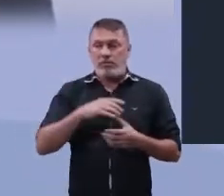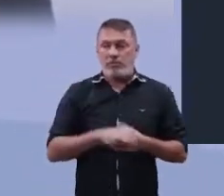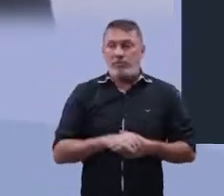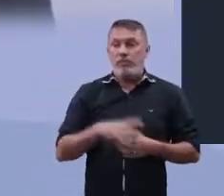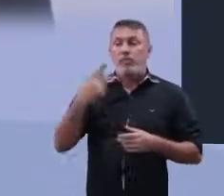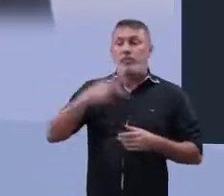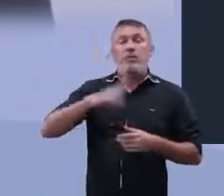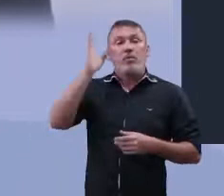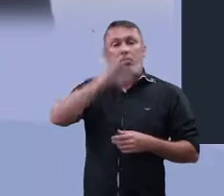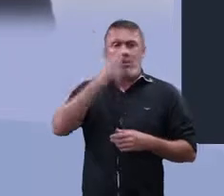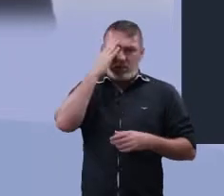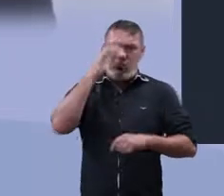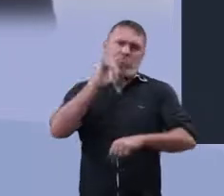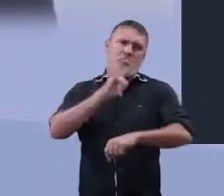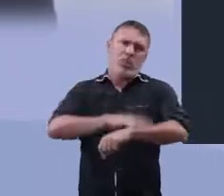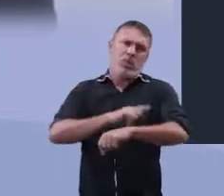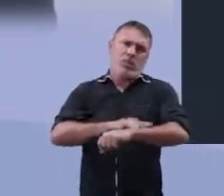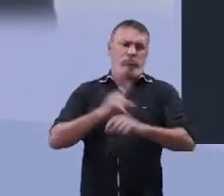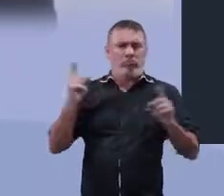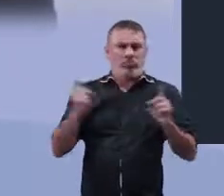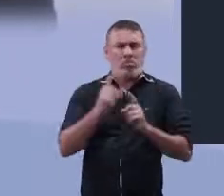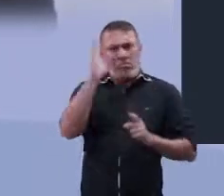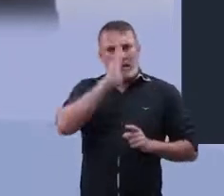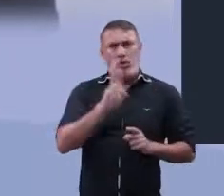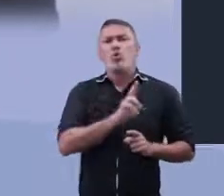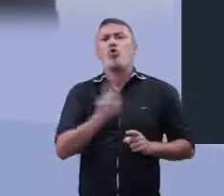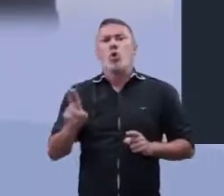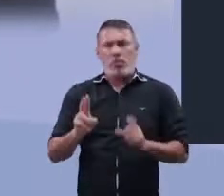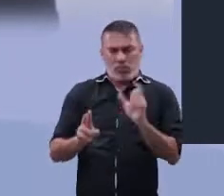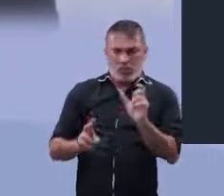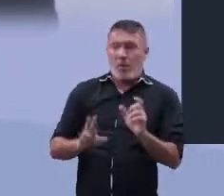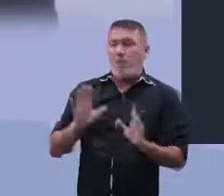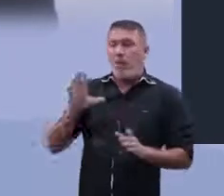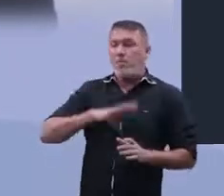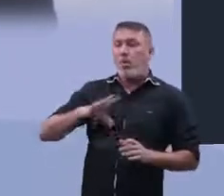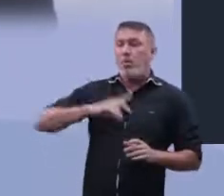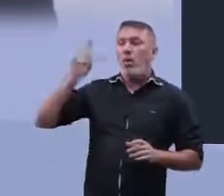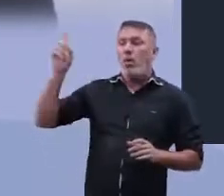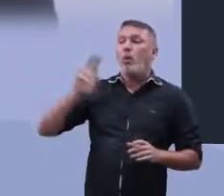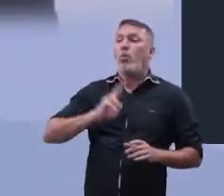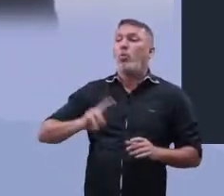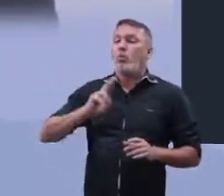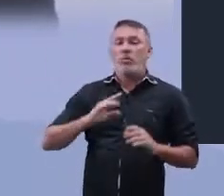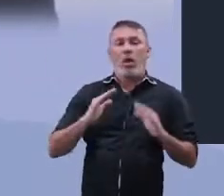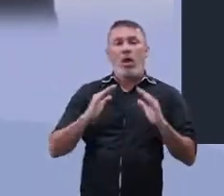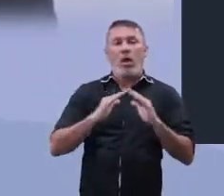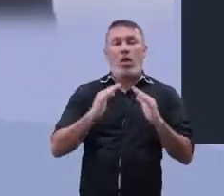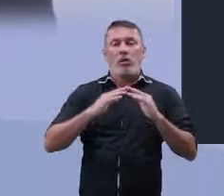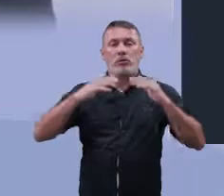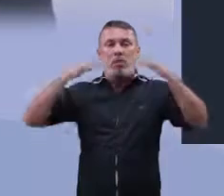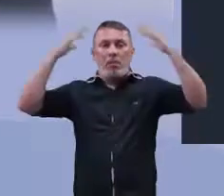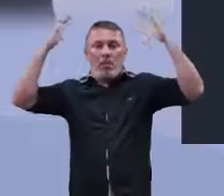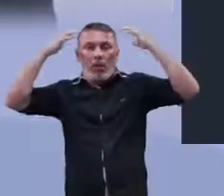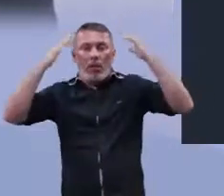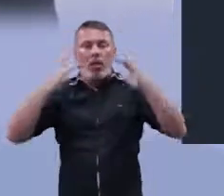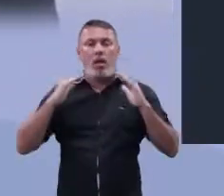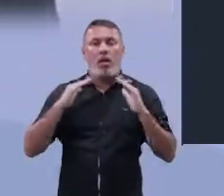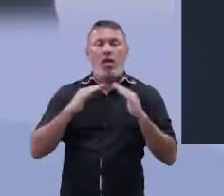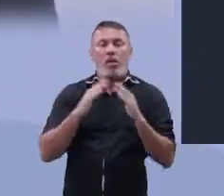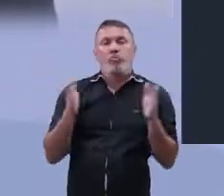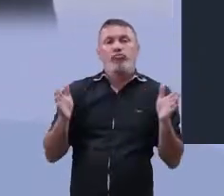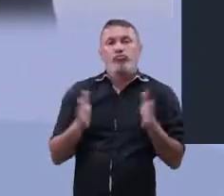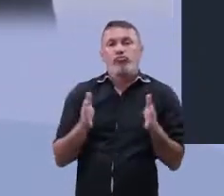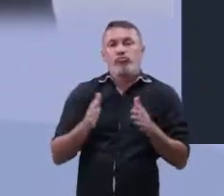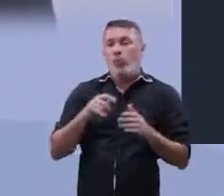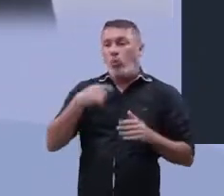Portugal. A gente aqui no Brasil conhece como banheiro, certo? Só que em Portugal eles usam casa de banho ou casinha para